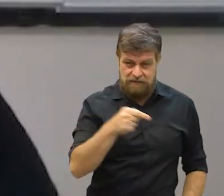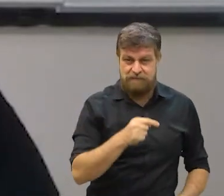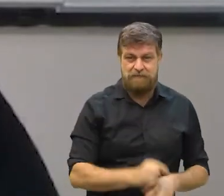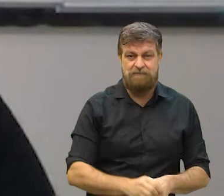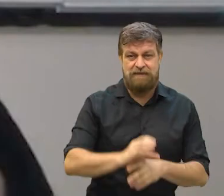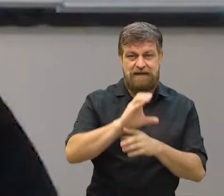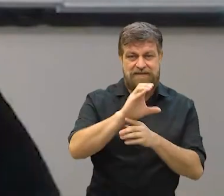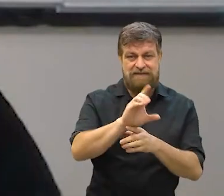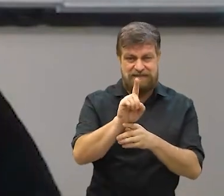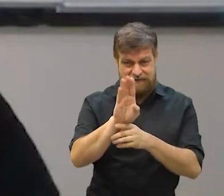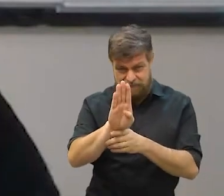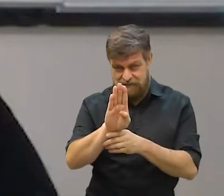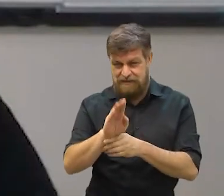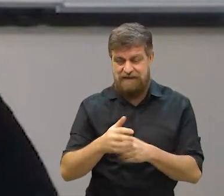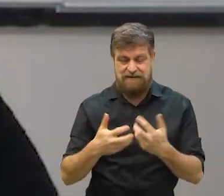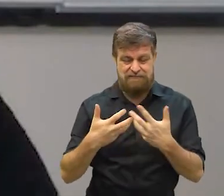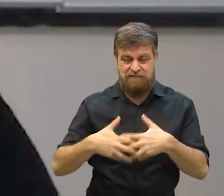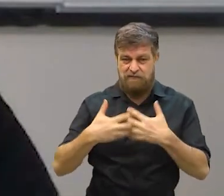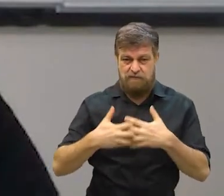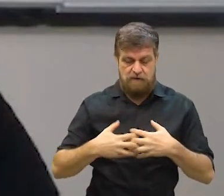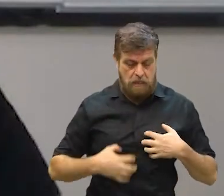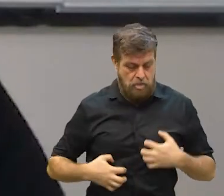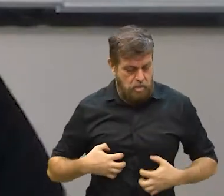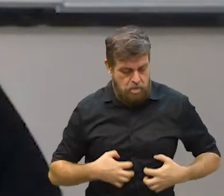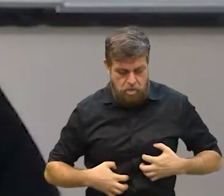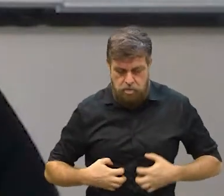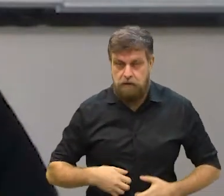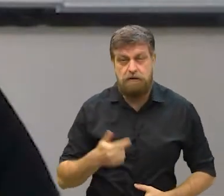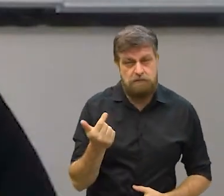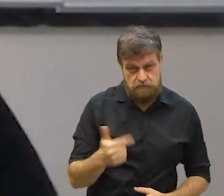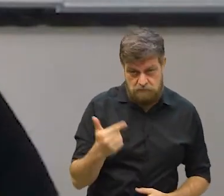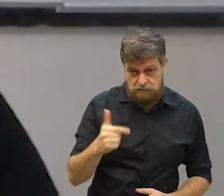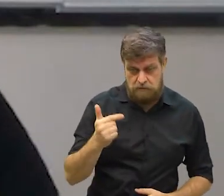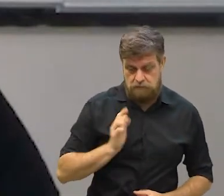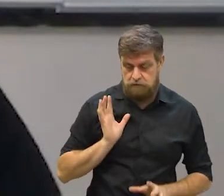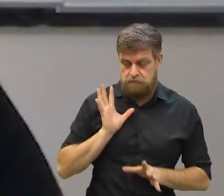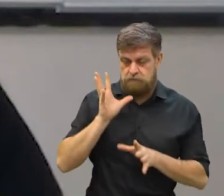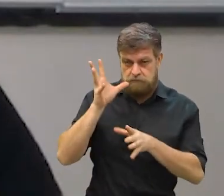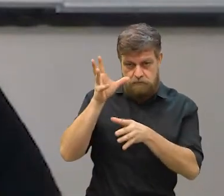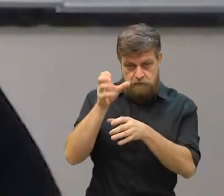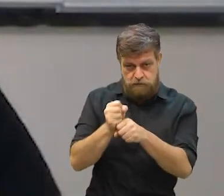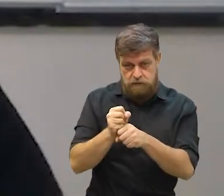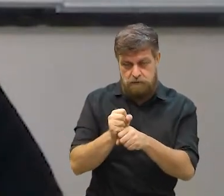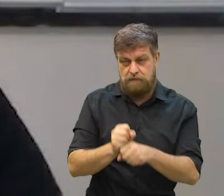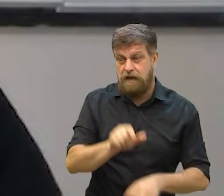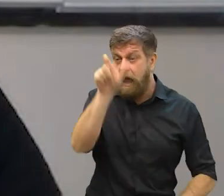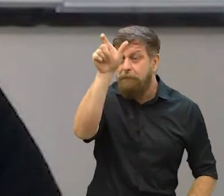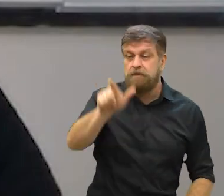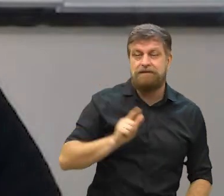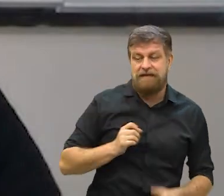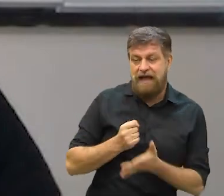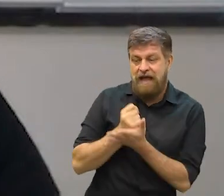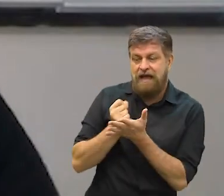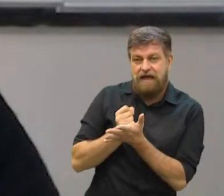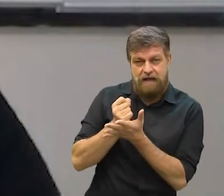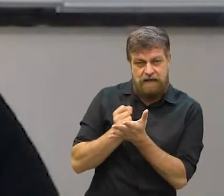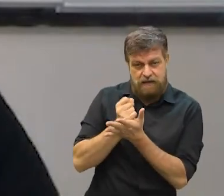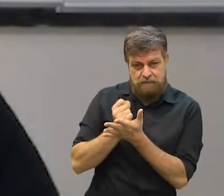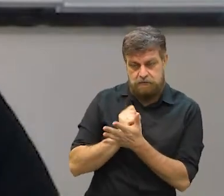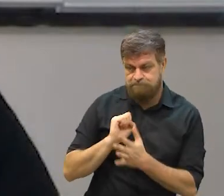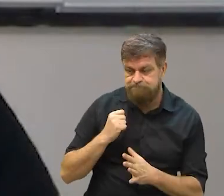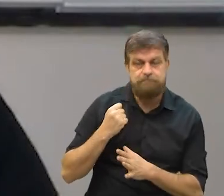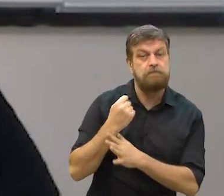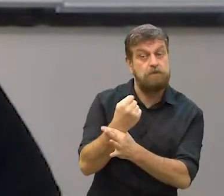do CBD para não dar esses efeitos adversos. Então, com tudo isso, você tem medicações